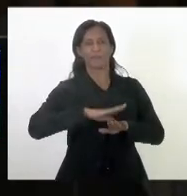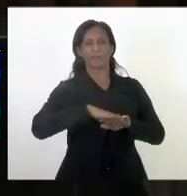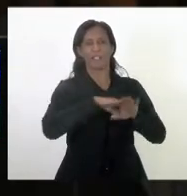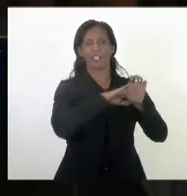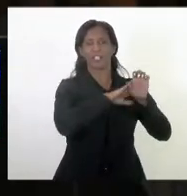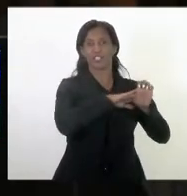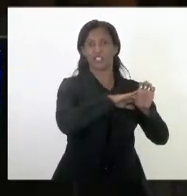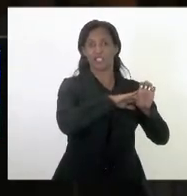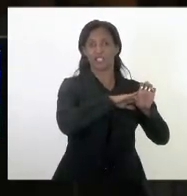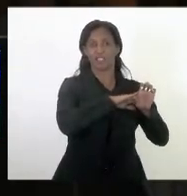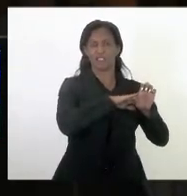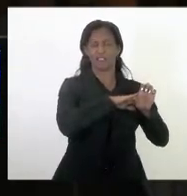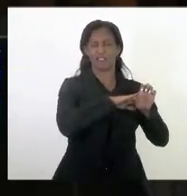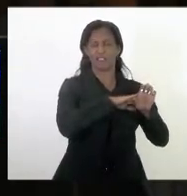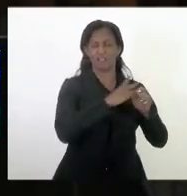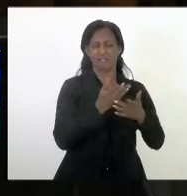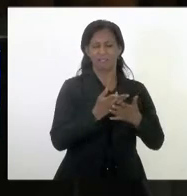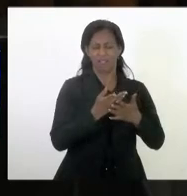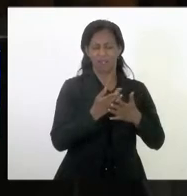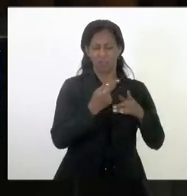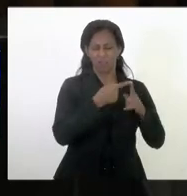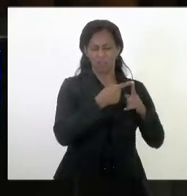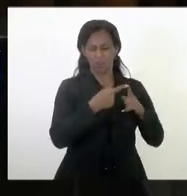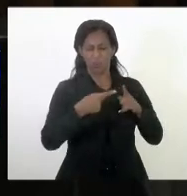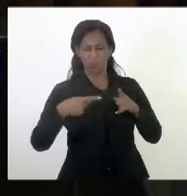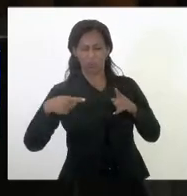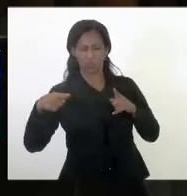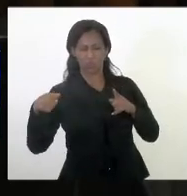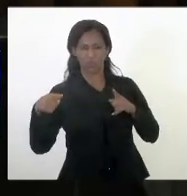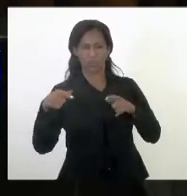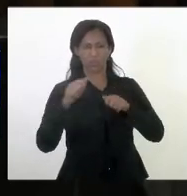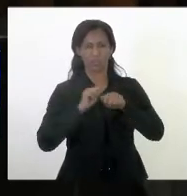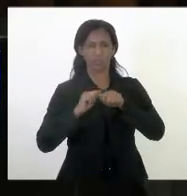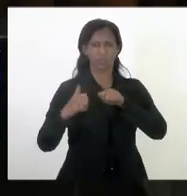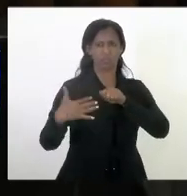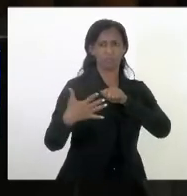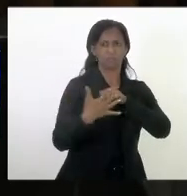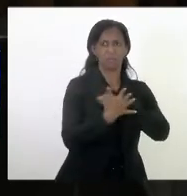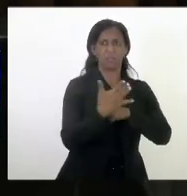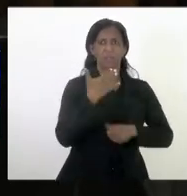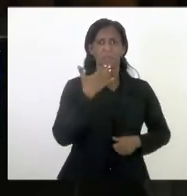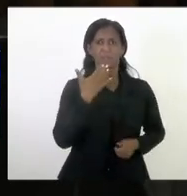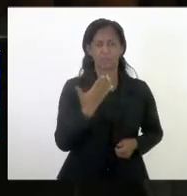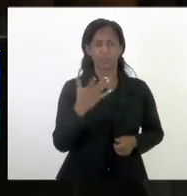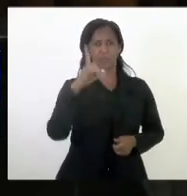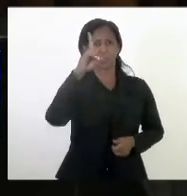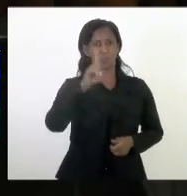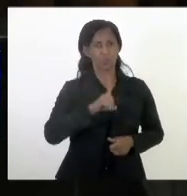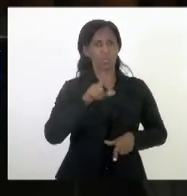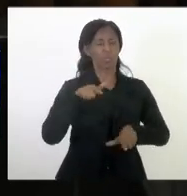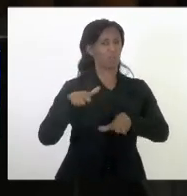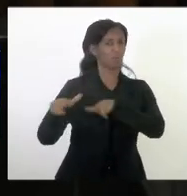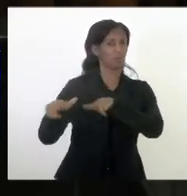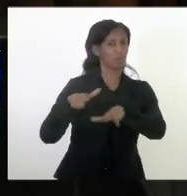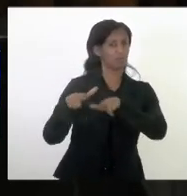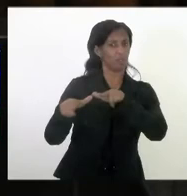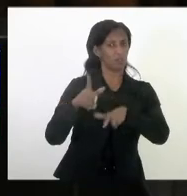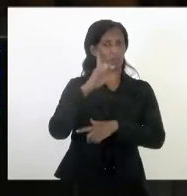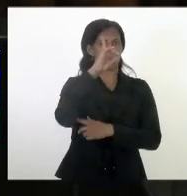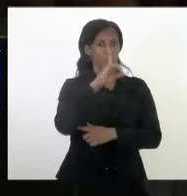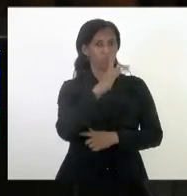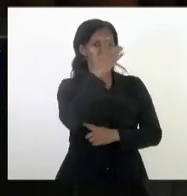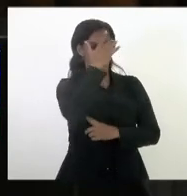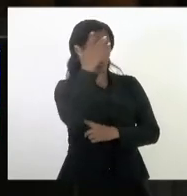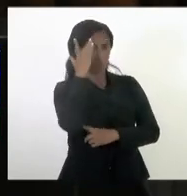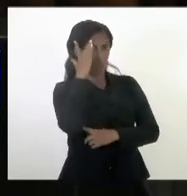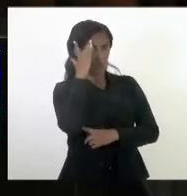já que durante a pandemia, todos foram a favor de medidas restritivas que impediram o direito ao trabalho, o direito das pessoas